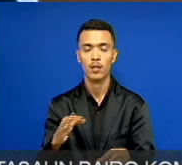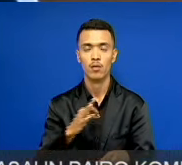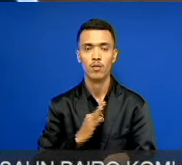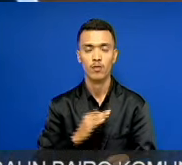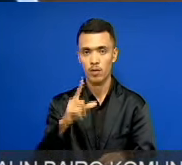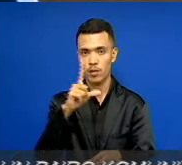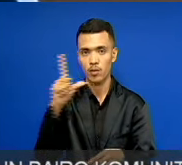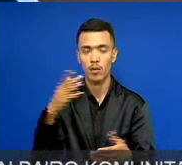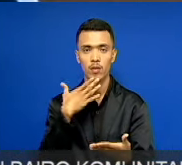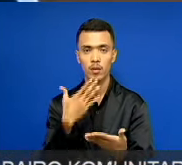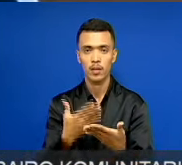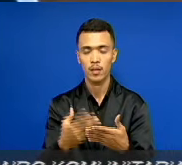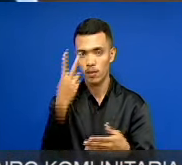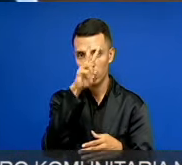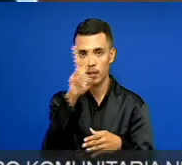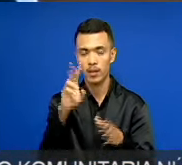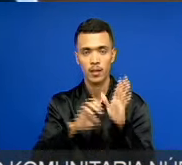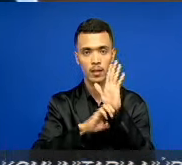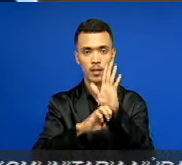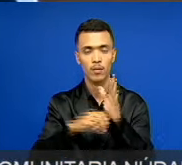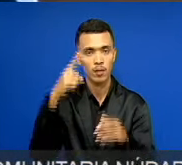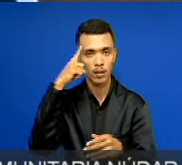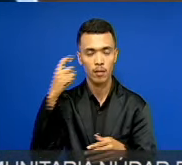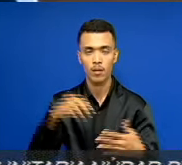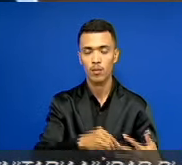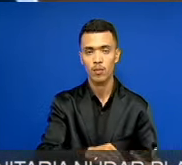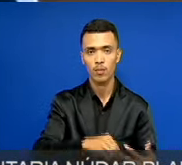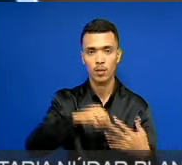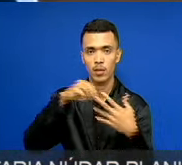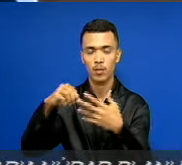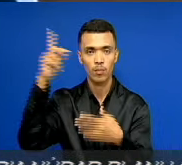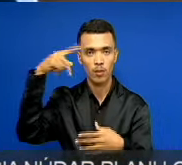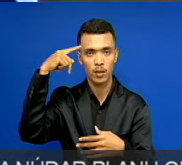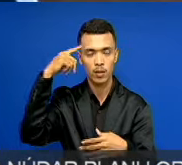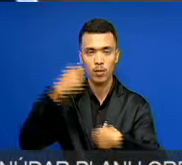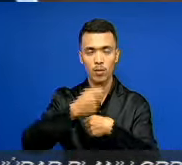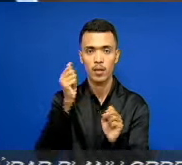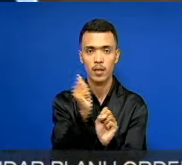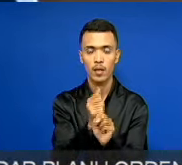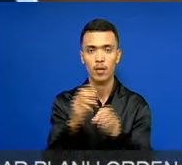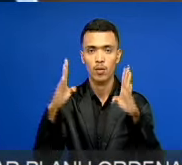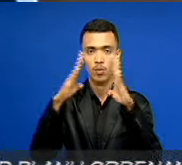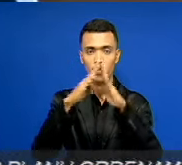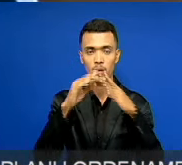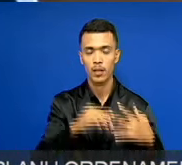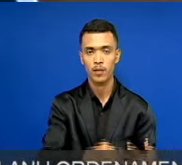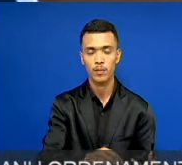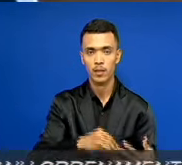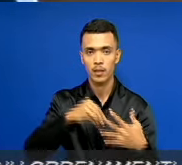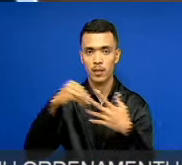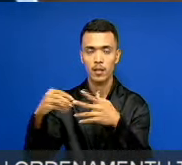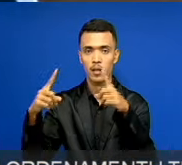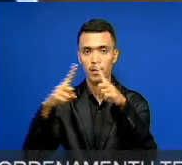litbel hale exemplo tamane uniku uniku politika ke halo ba habitasan special ba klase leten sira klase